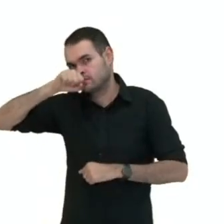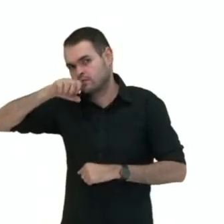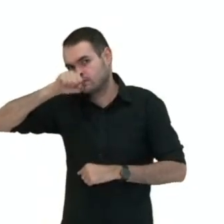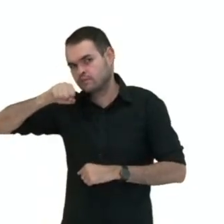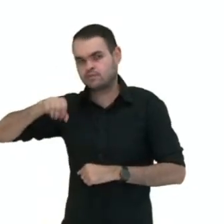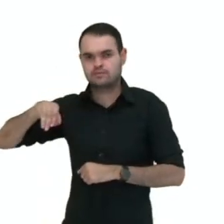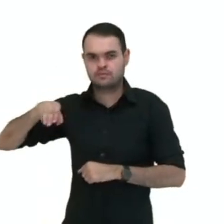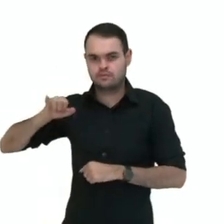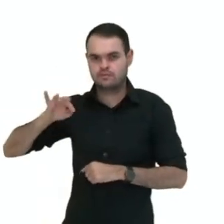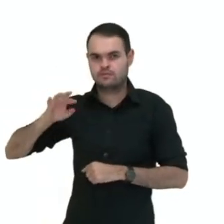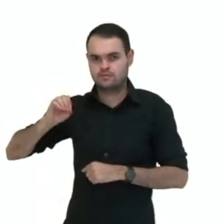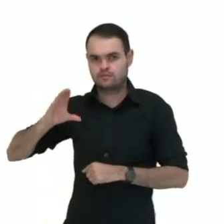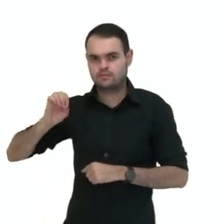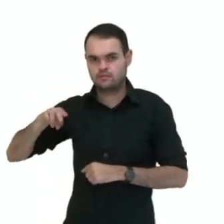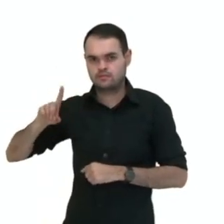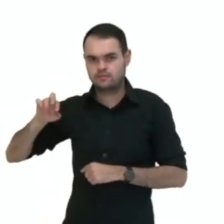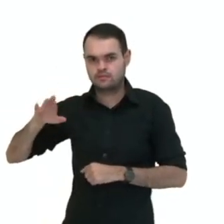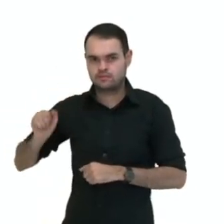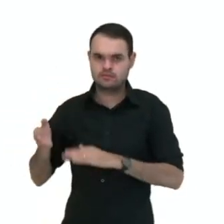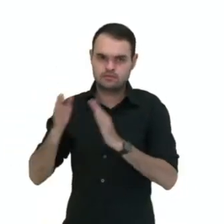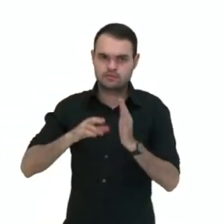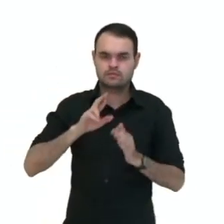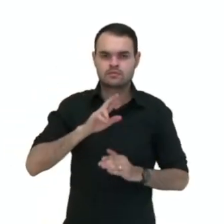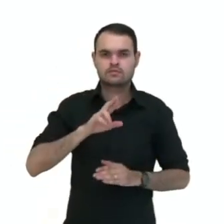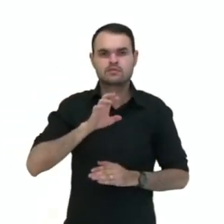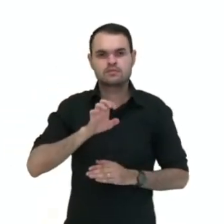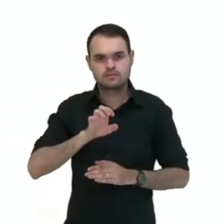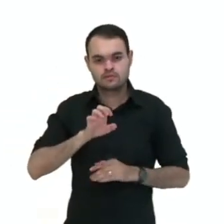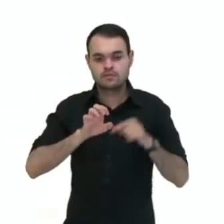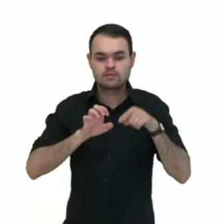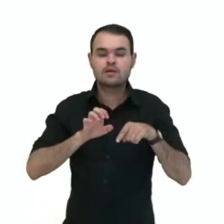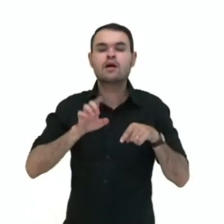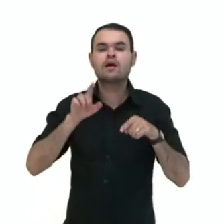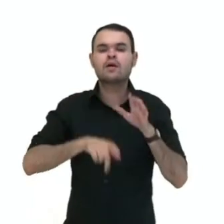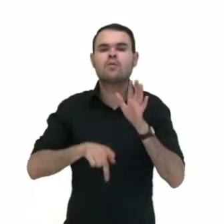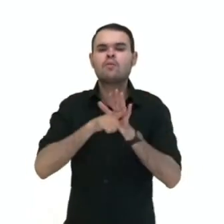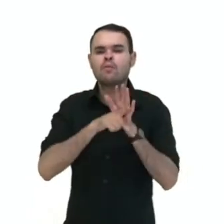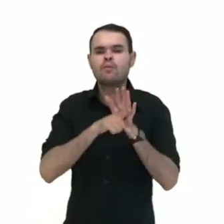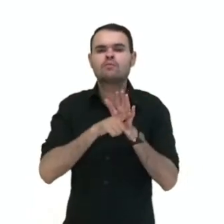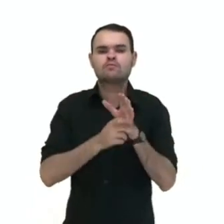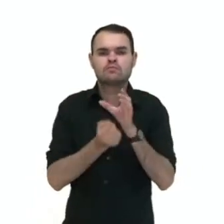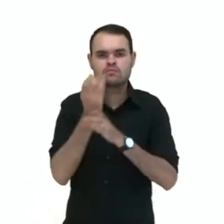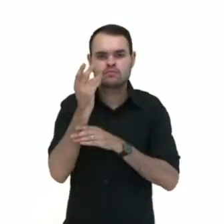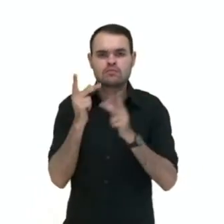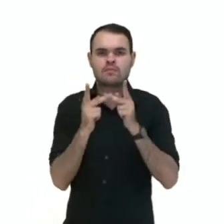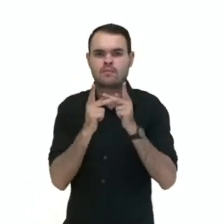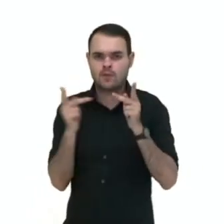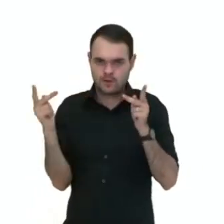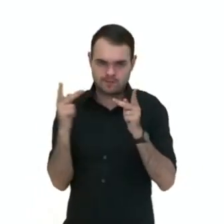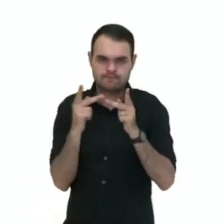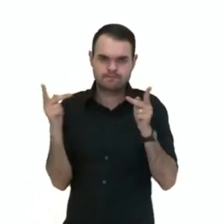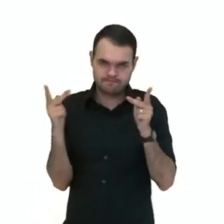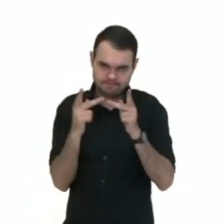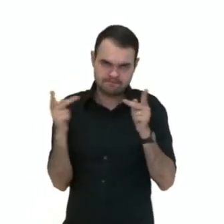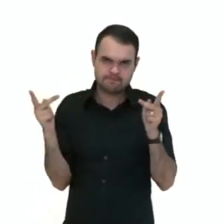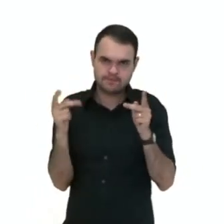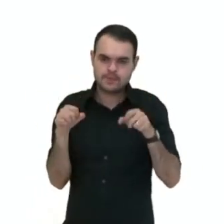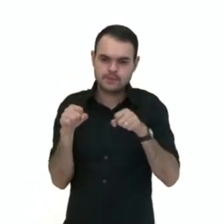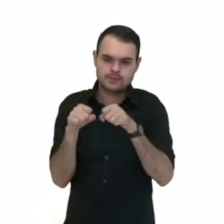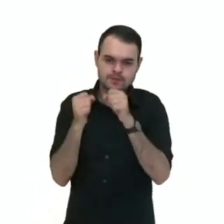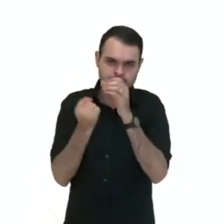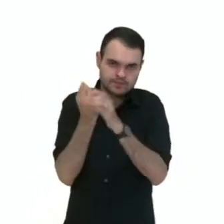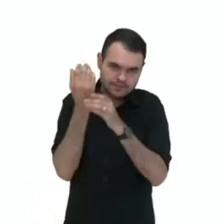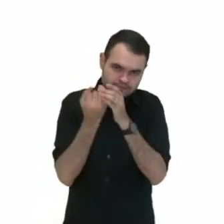respiração celular. O retículo endoplasmático é o responsável pela produção ali, né, da